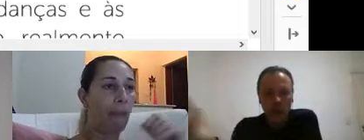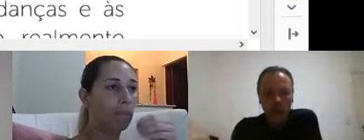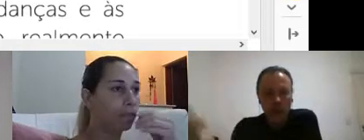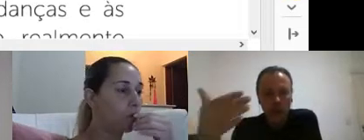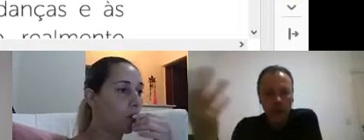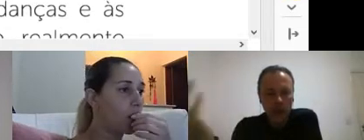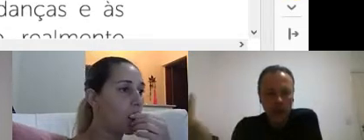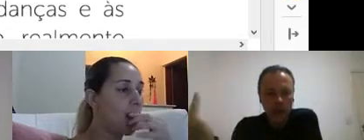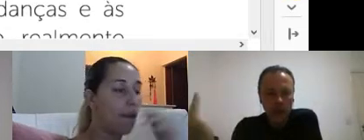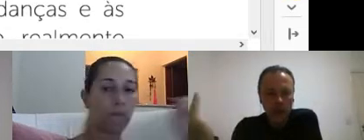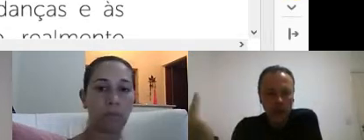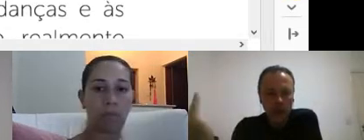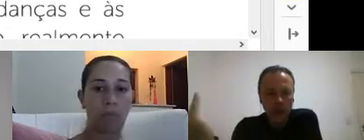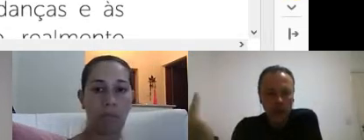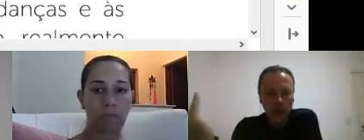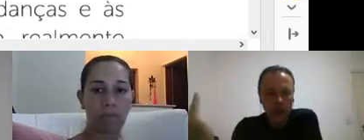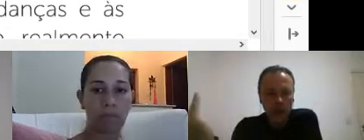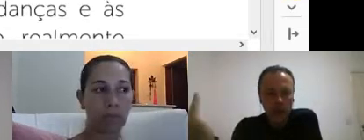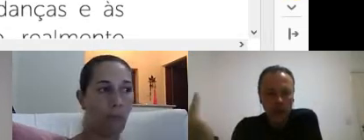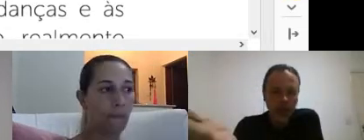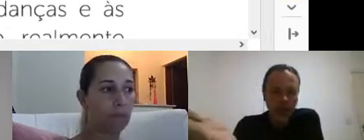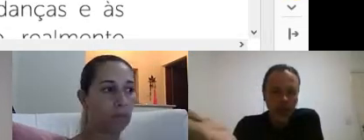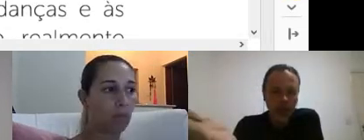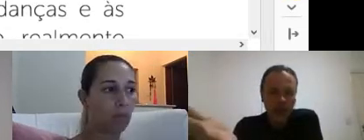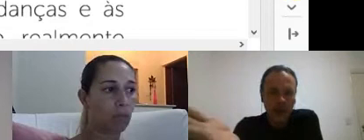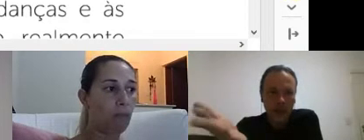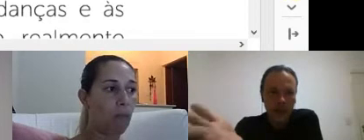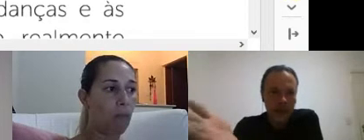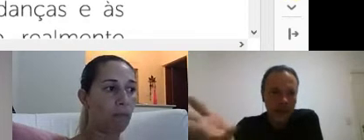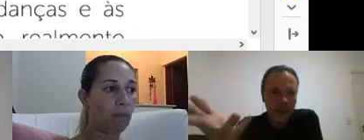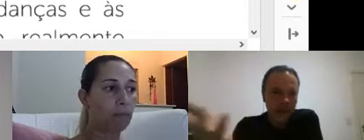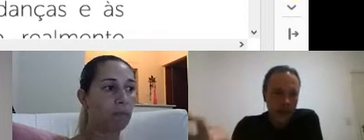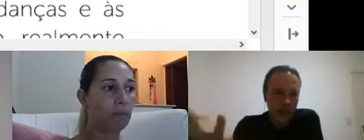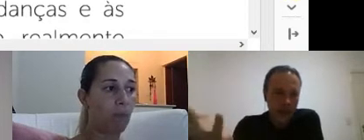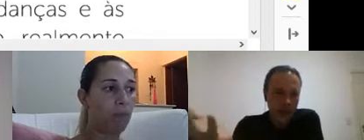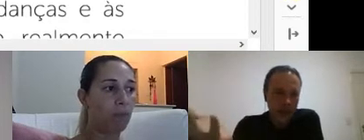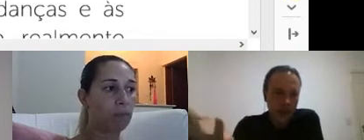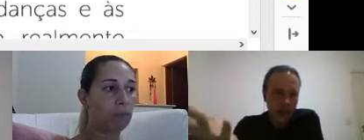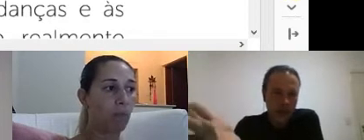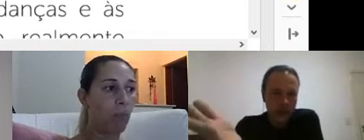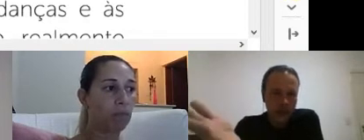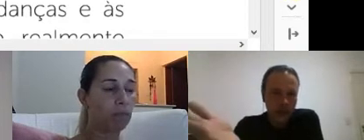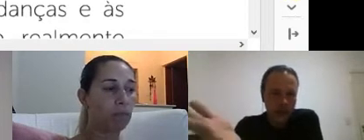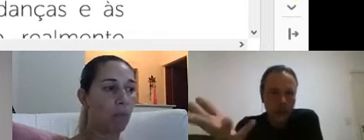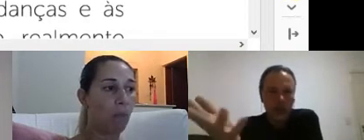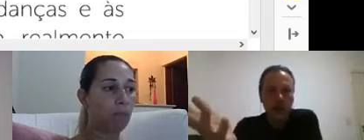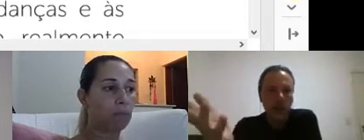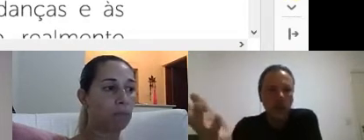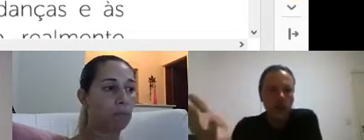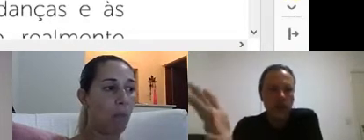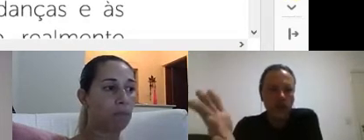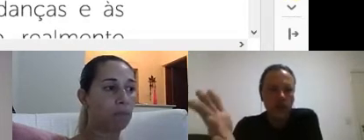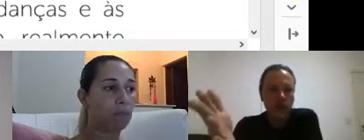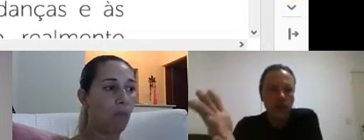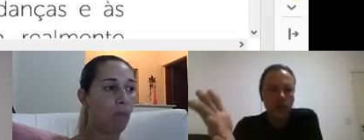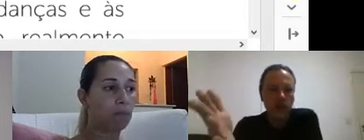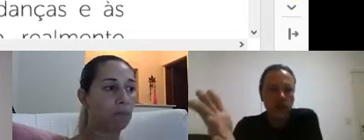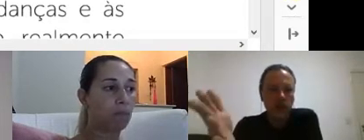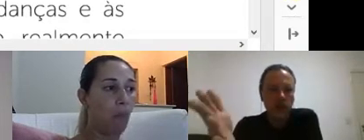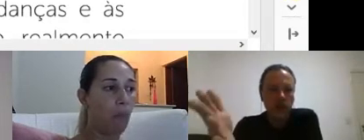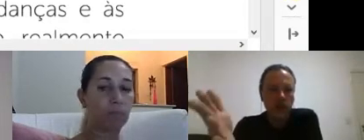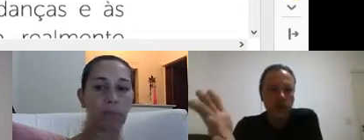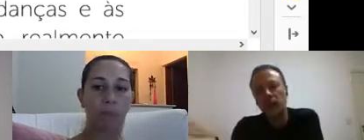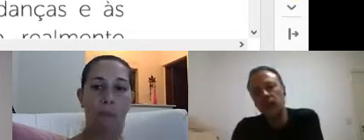E também me entregarem aí posteriormente. Mesma coisa aí para essa aula de hoje, por exemplo, a gente vai elaborar um dicionário de dados